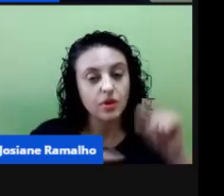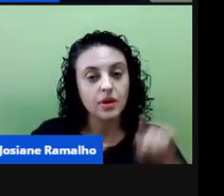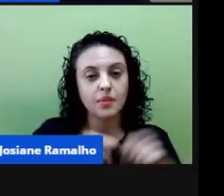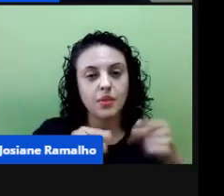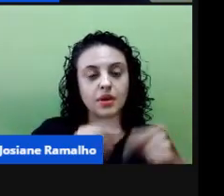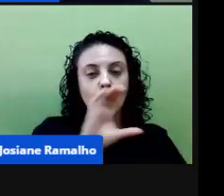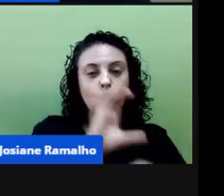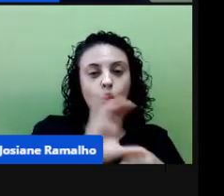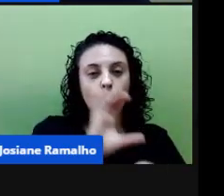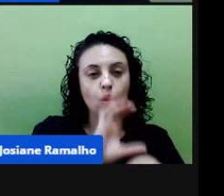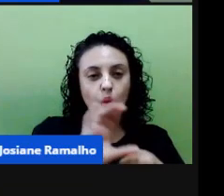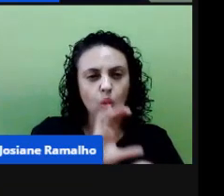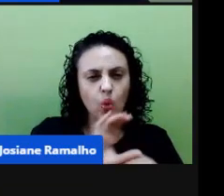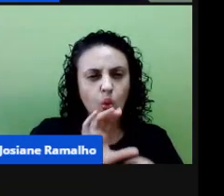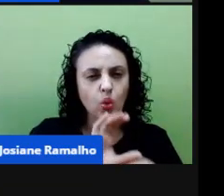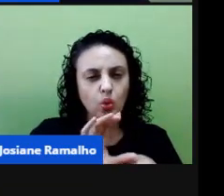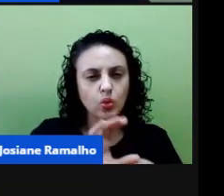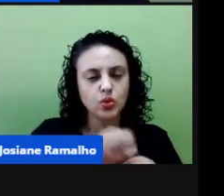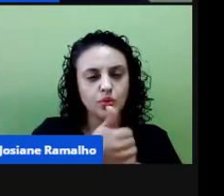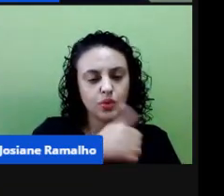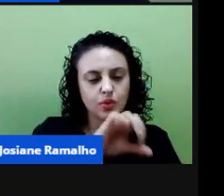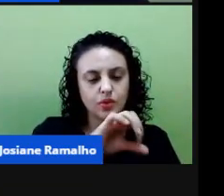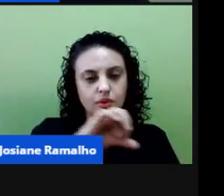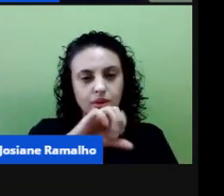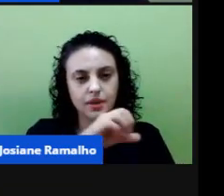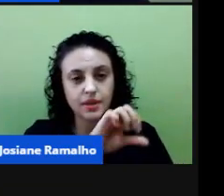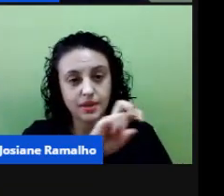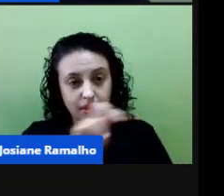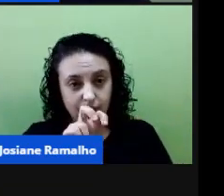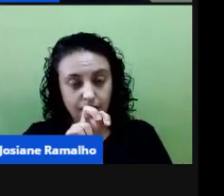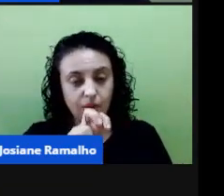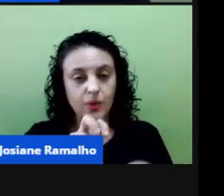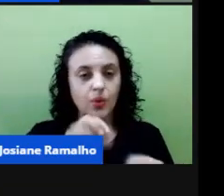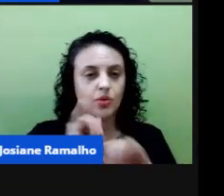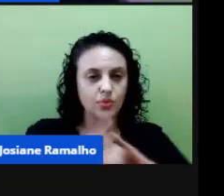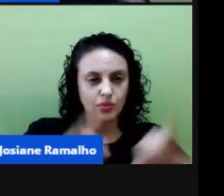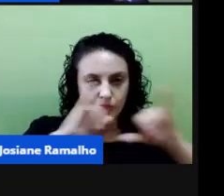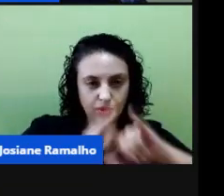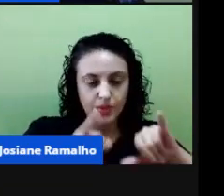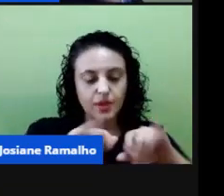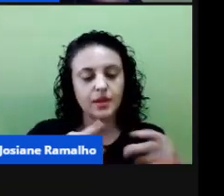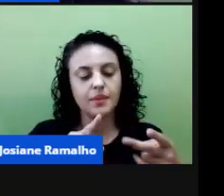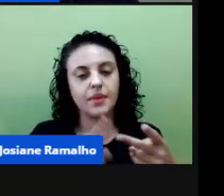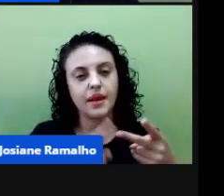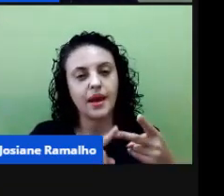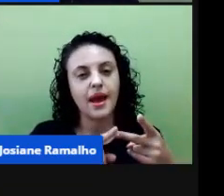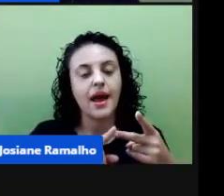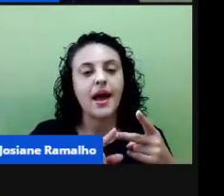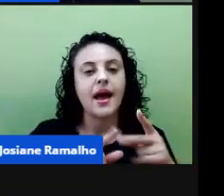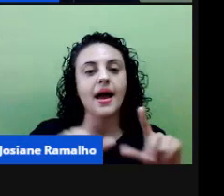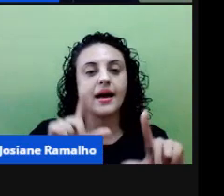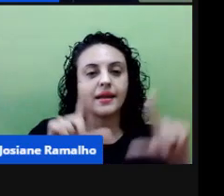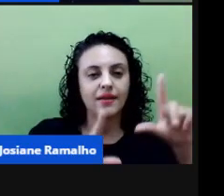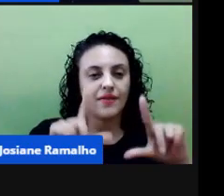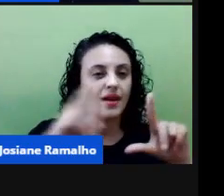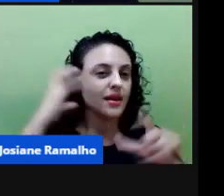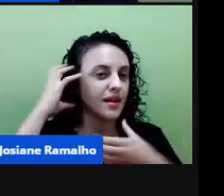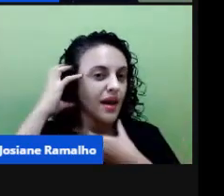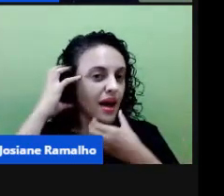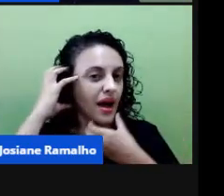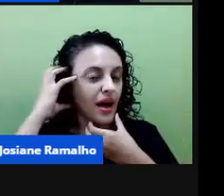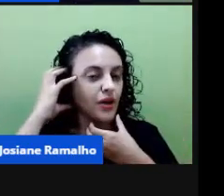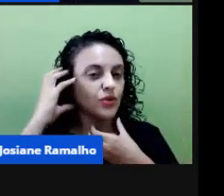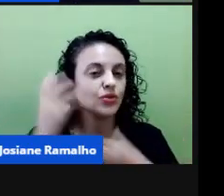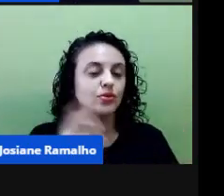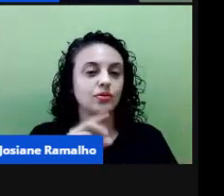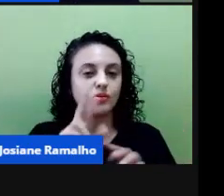95, curso de jornalismo em rádio e TV da UCDB, curso de produção multimídia,